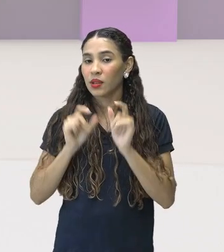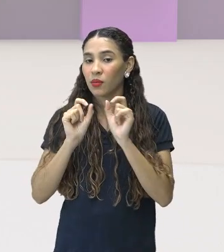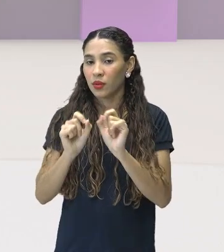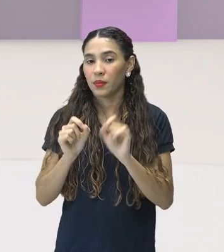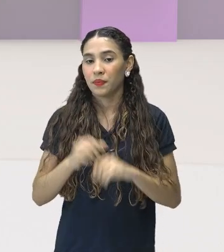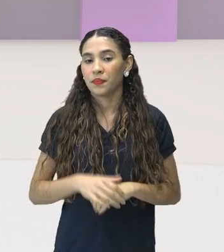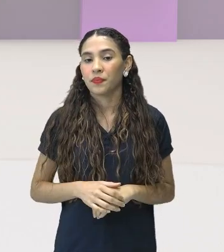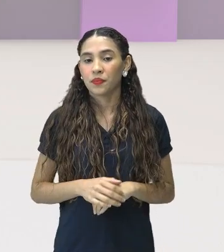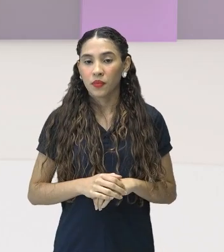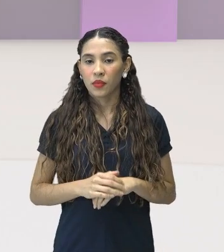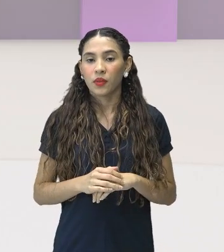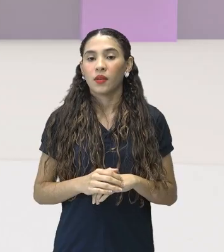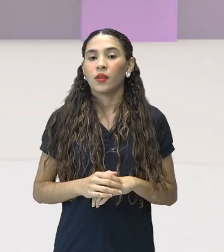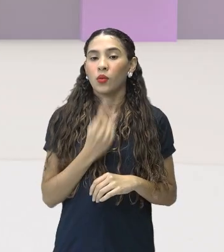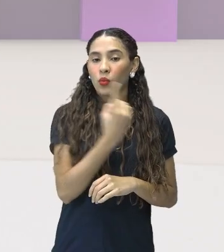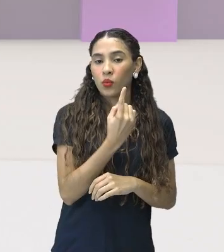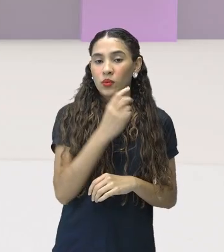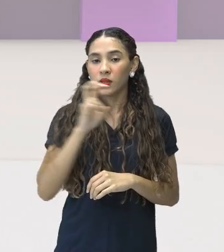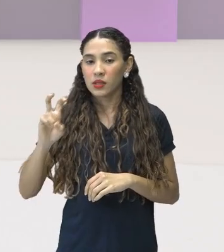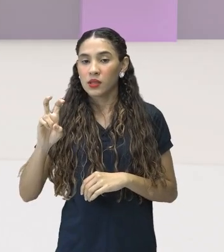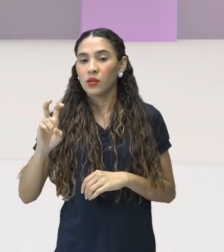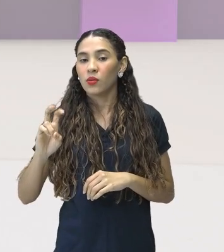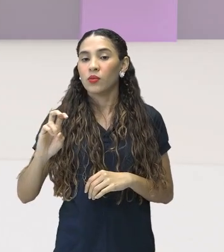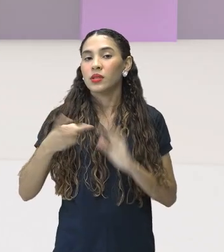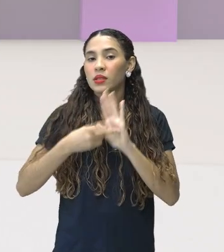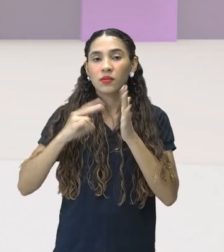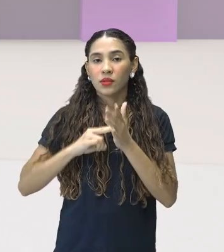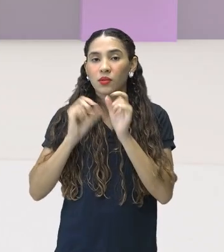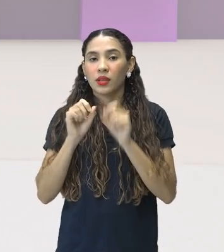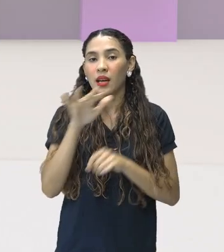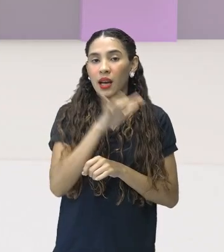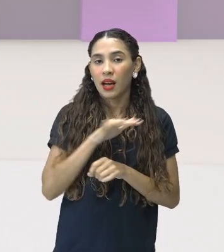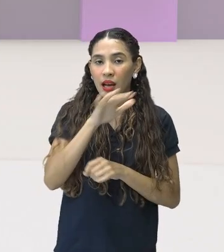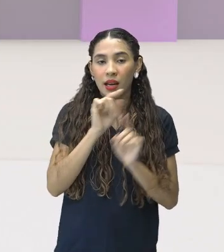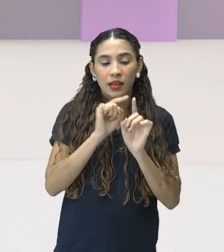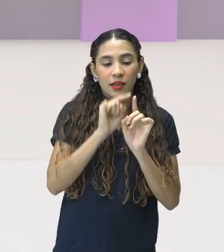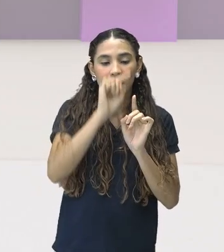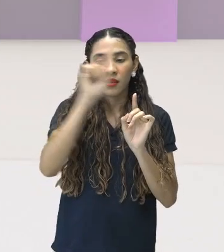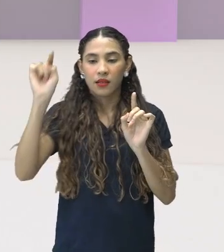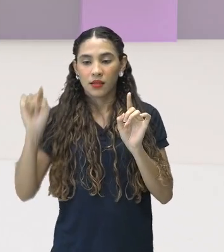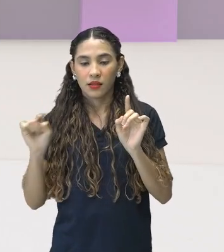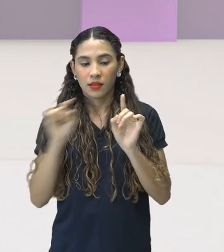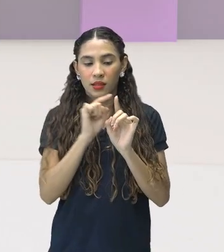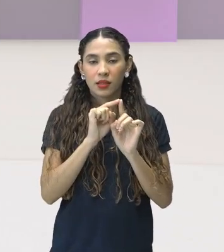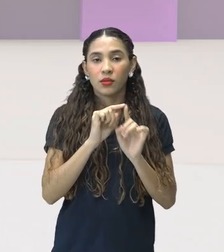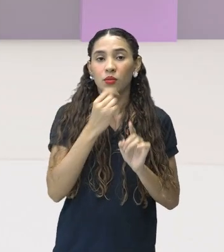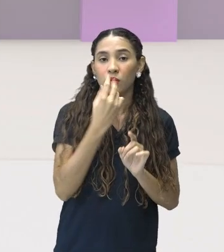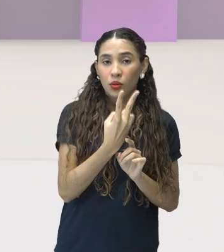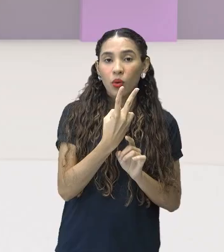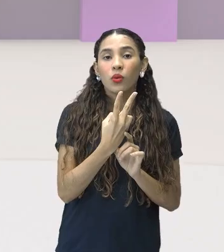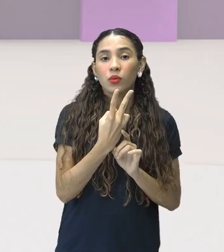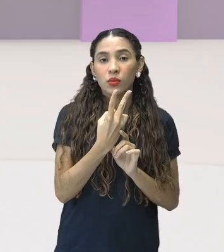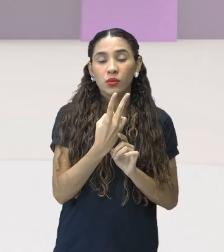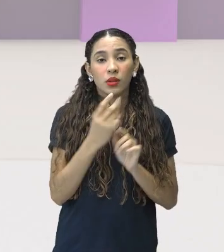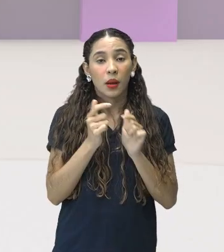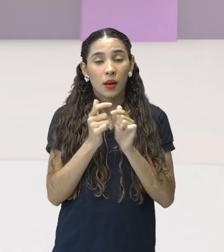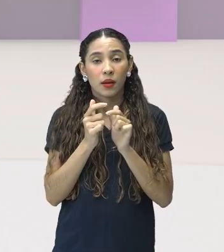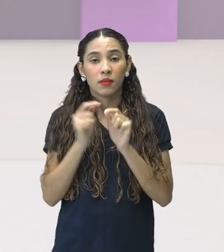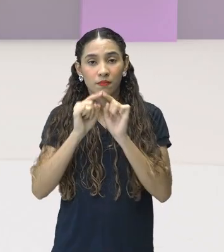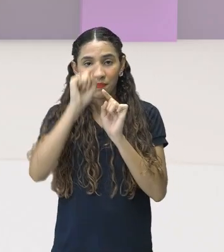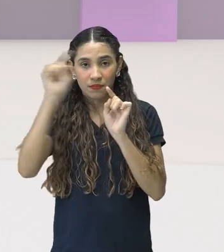significa? 1 para 5, ou seja, a área do retângulo 2, ou seja, o nosso retângulo